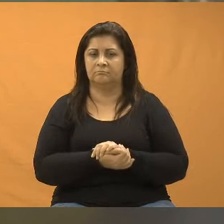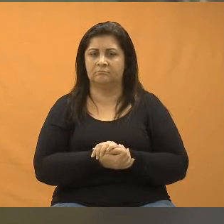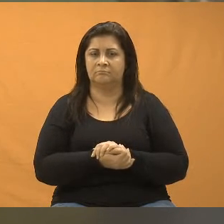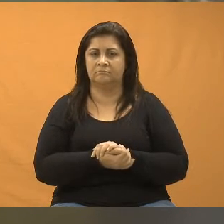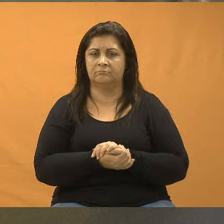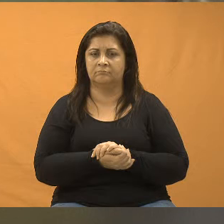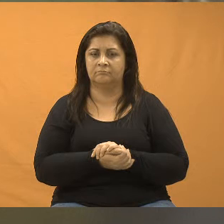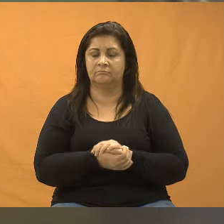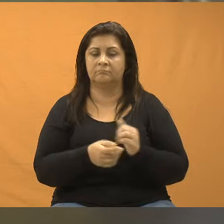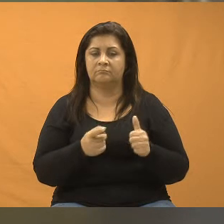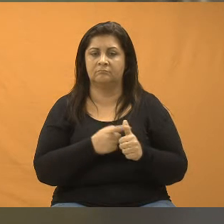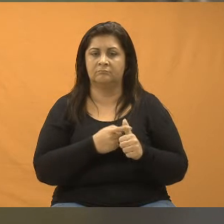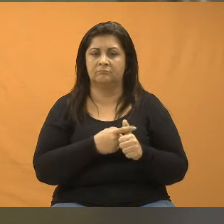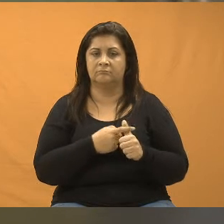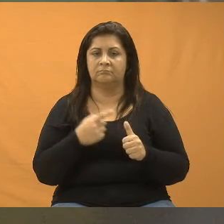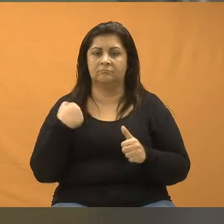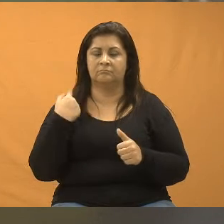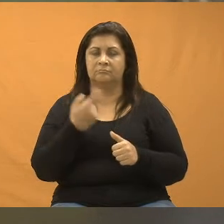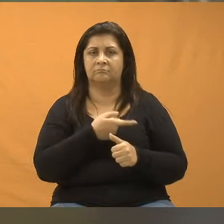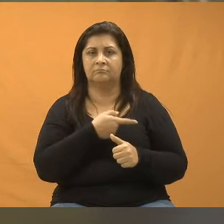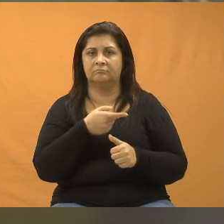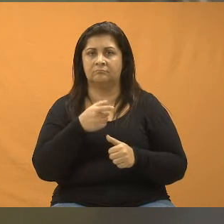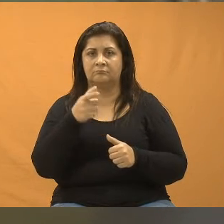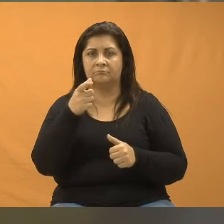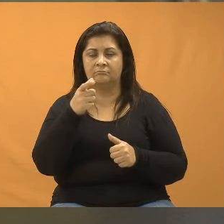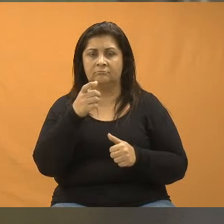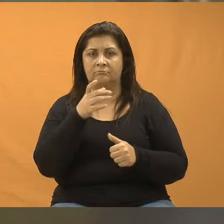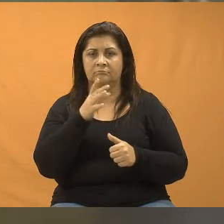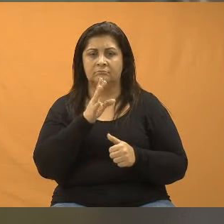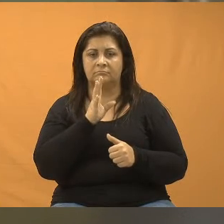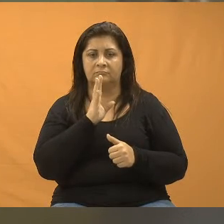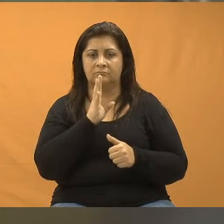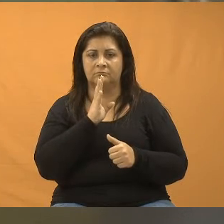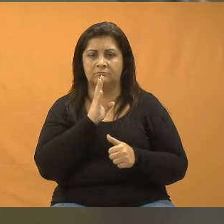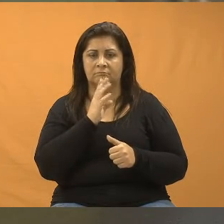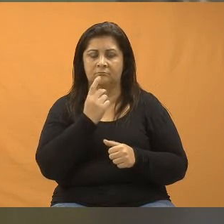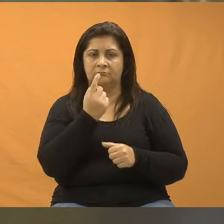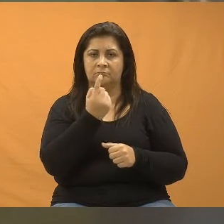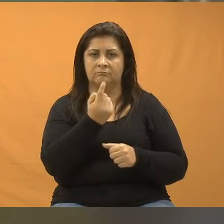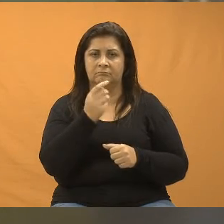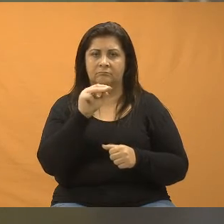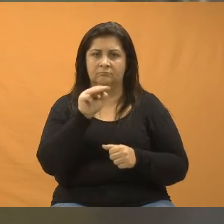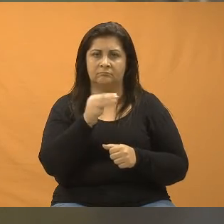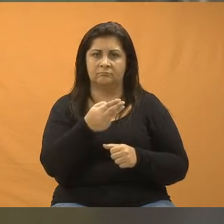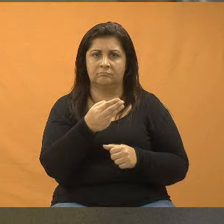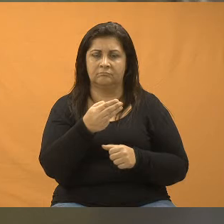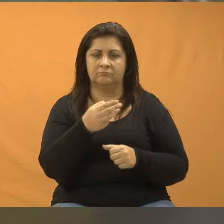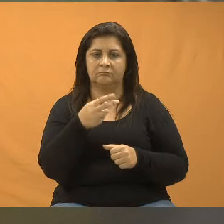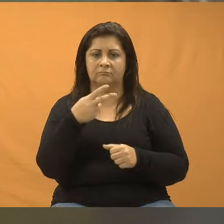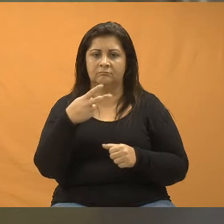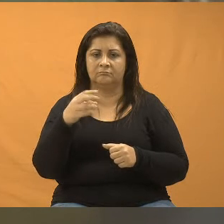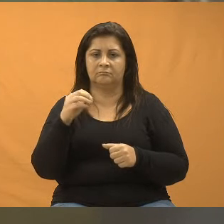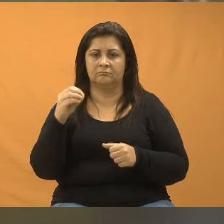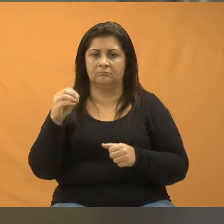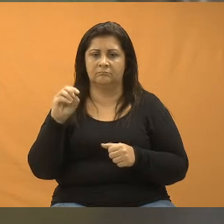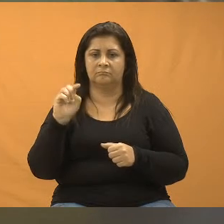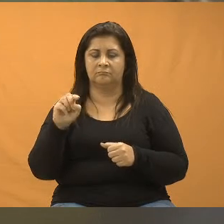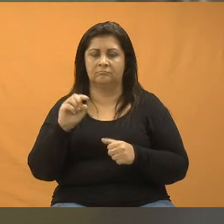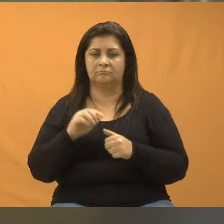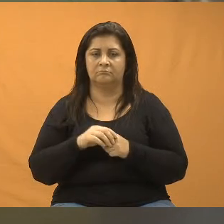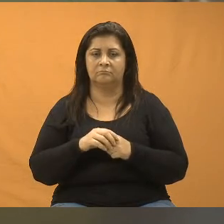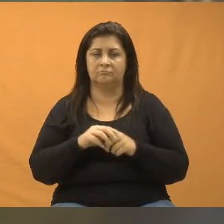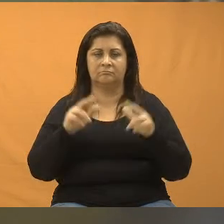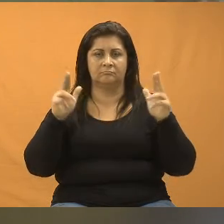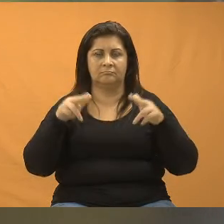gente reconhece que pode ser discutida em torno de 1 milhão e 200 mil reais, mas nunca esses